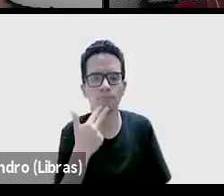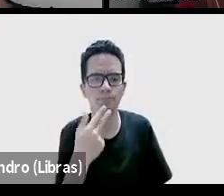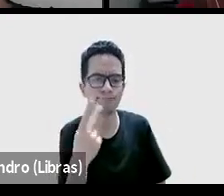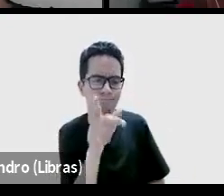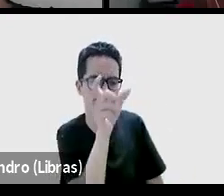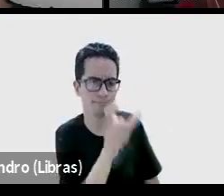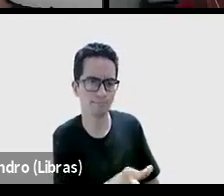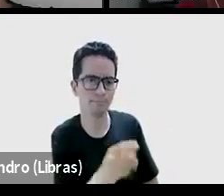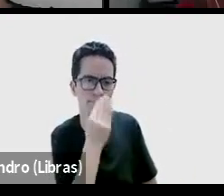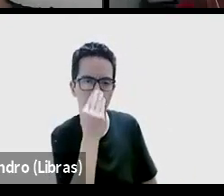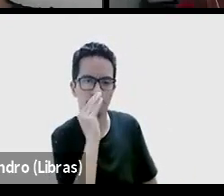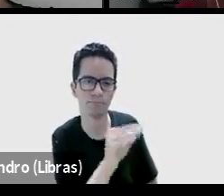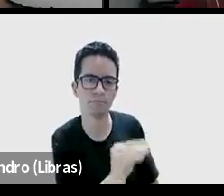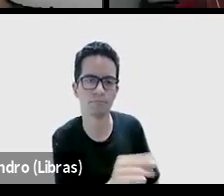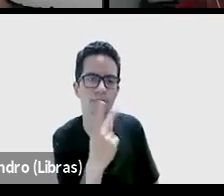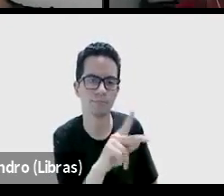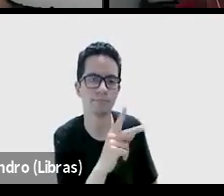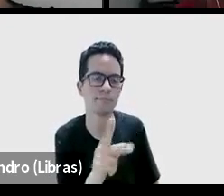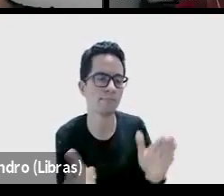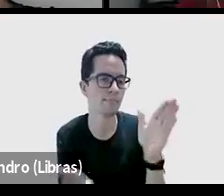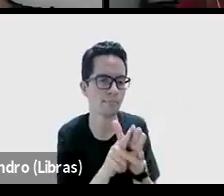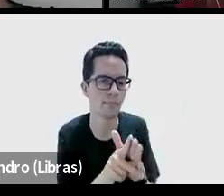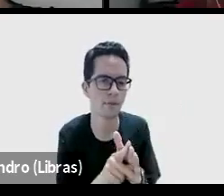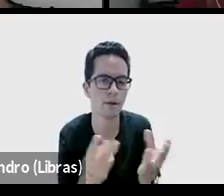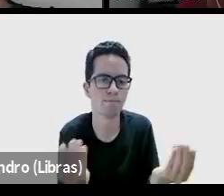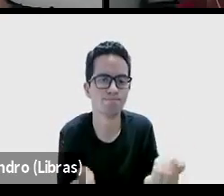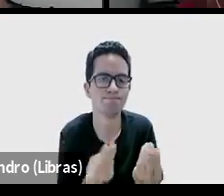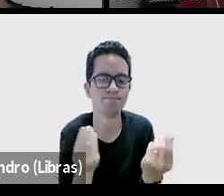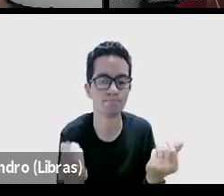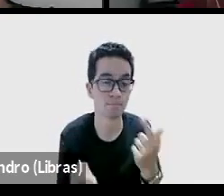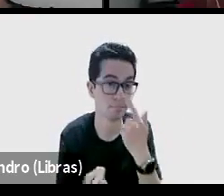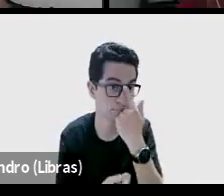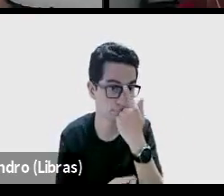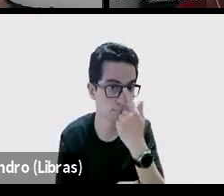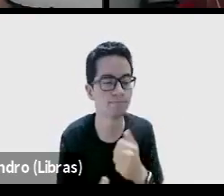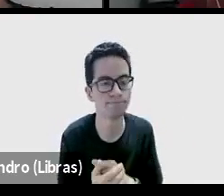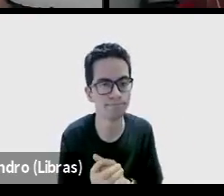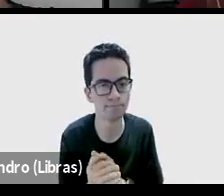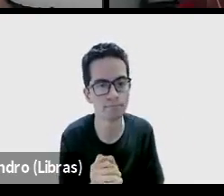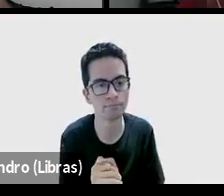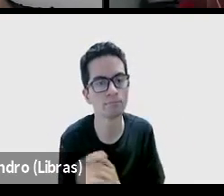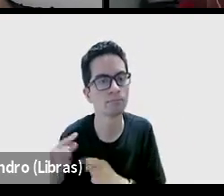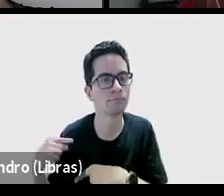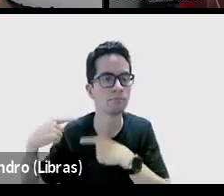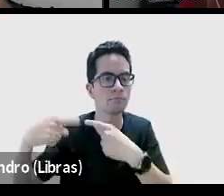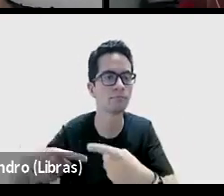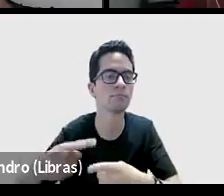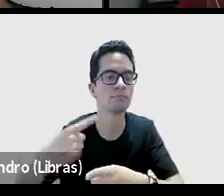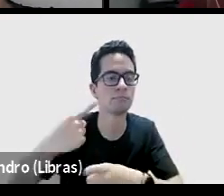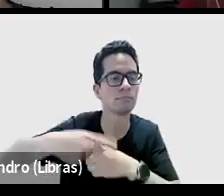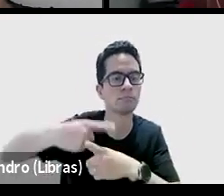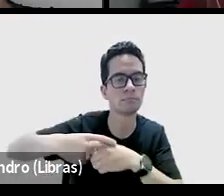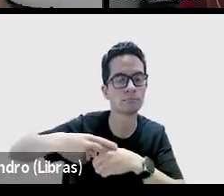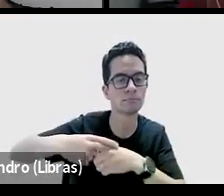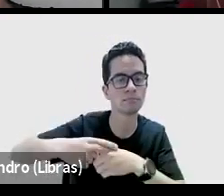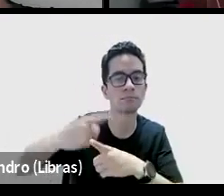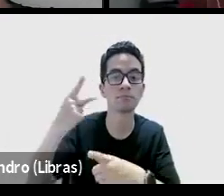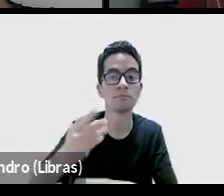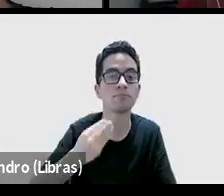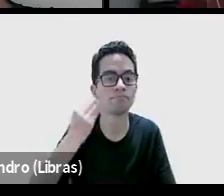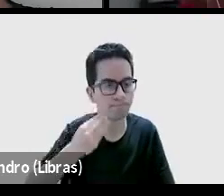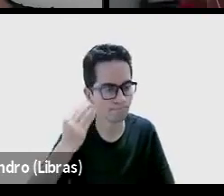sido discriminada por, né, enfim, por ser de outra origem. Então, ela trouxe essa